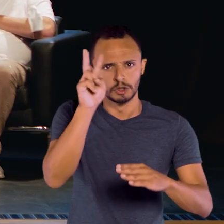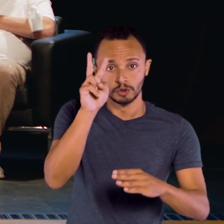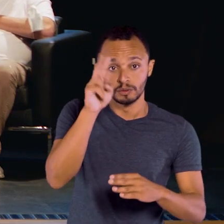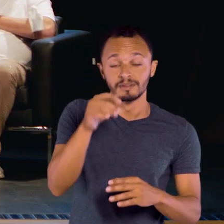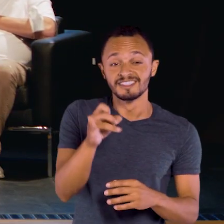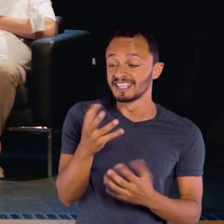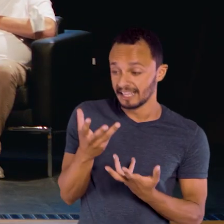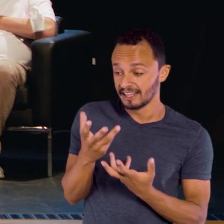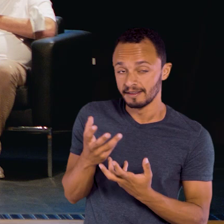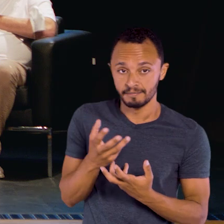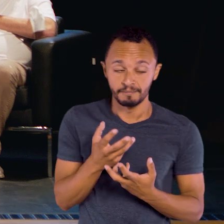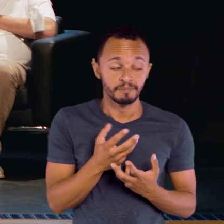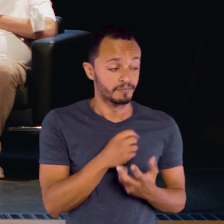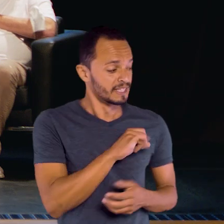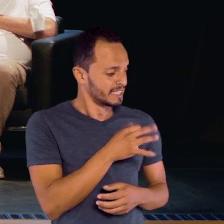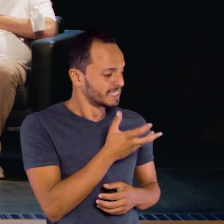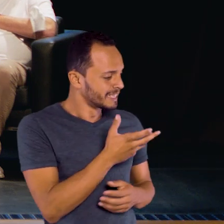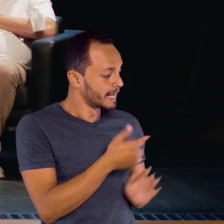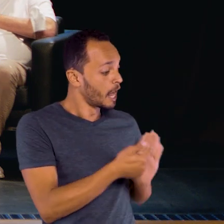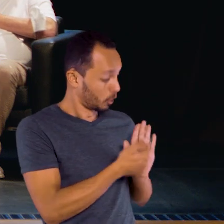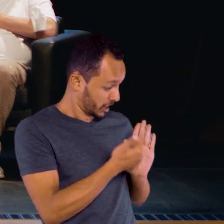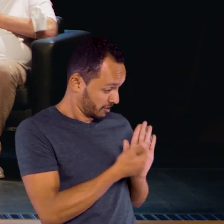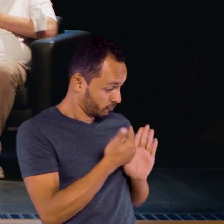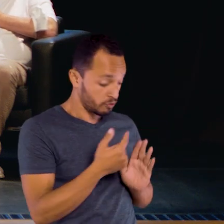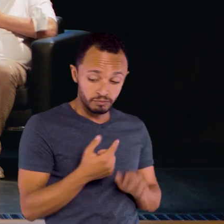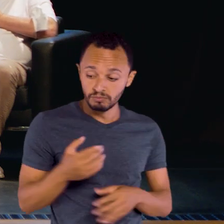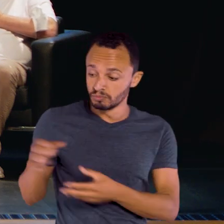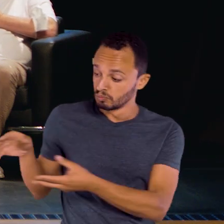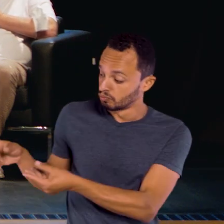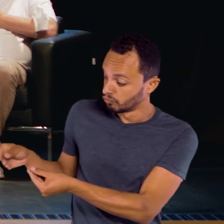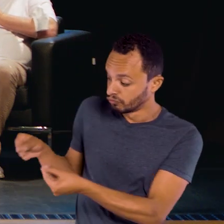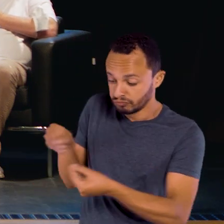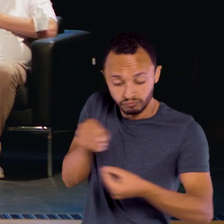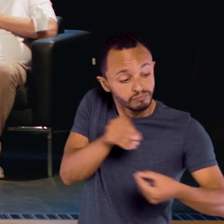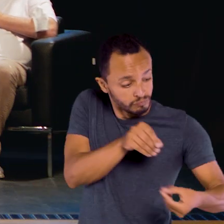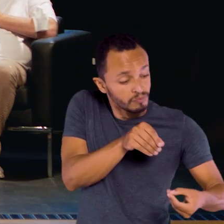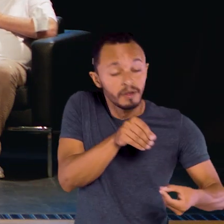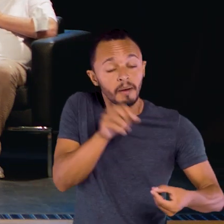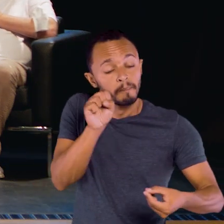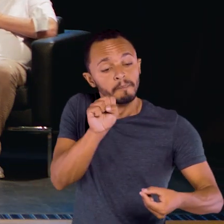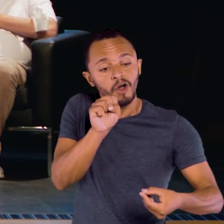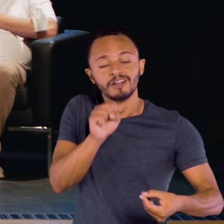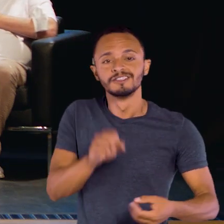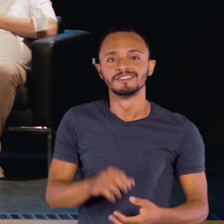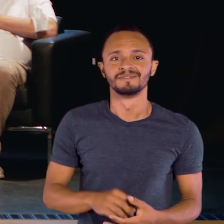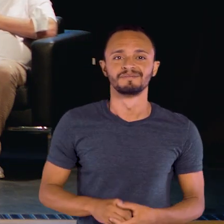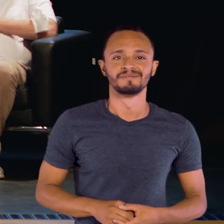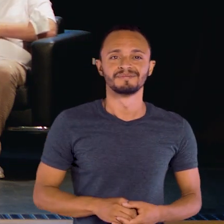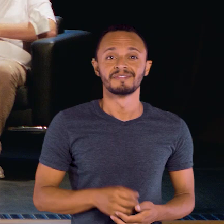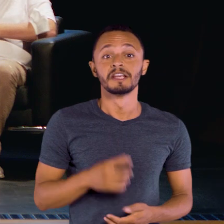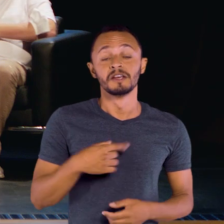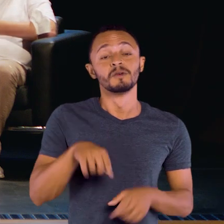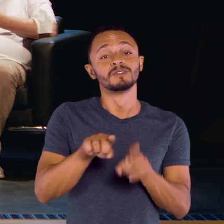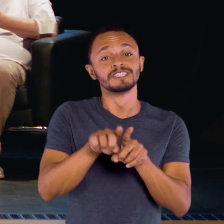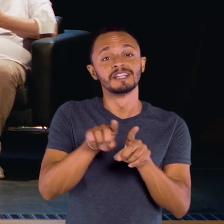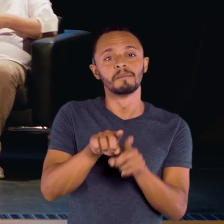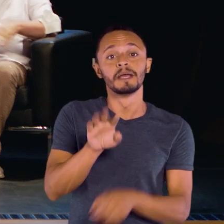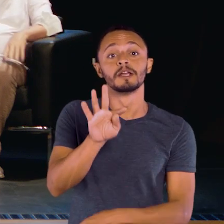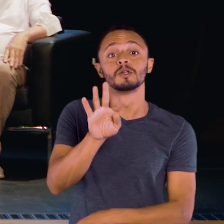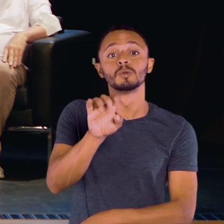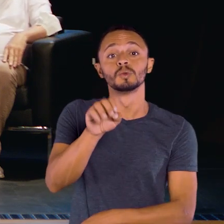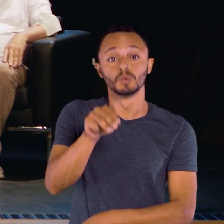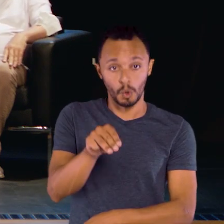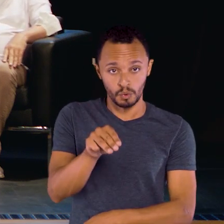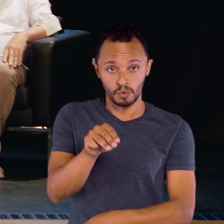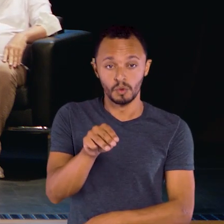os livros, estão ali. Não tem nada improvisado aqui, não. A gente combinou tudo, viu? E eu também esqueci de falar do Tom.